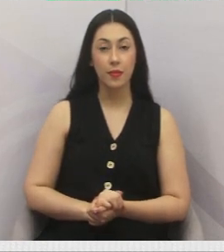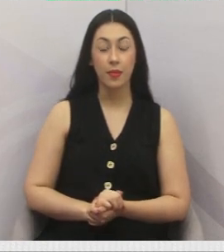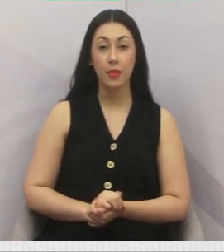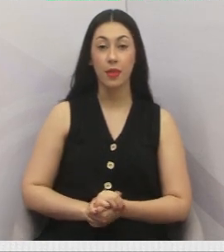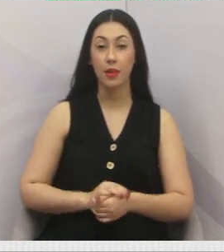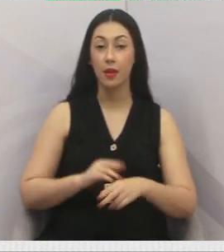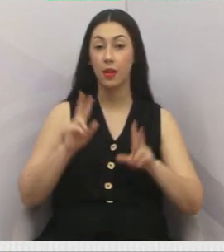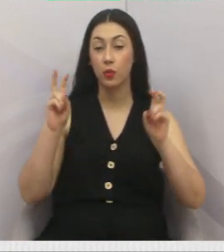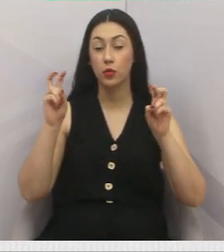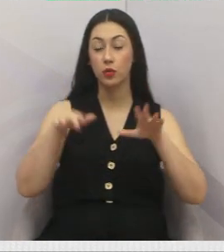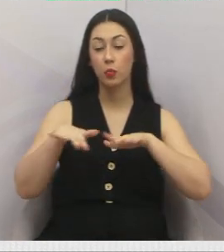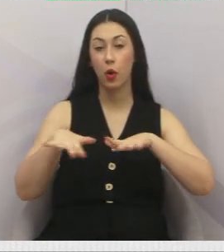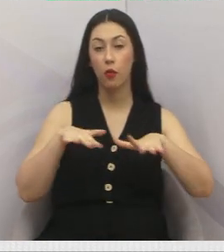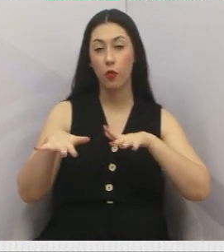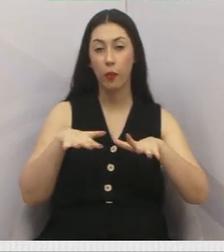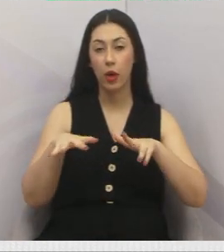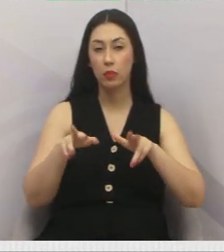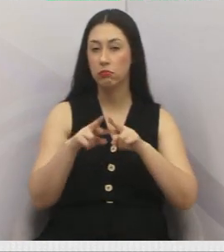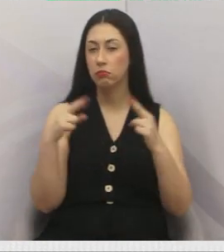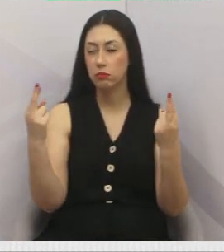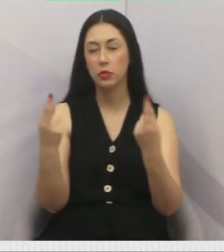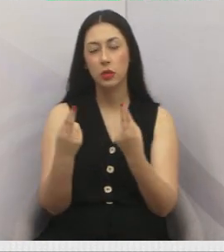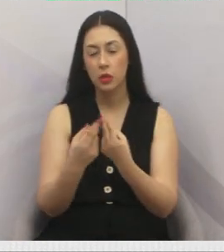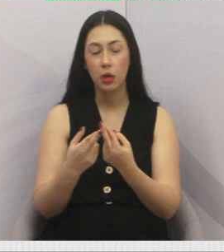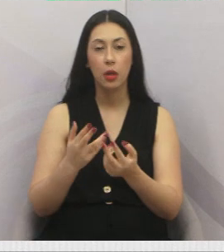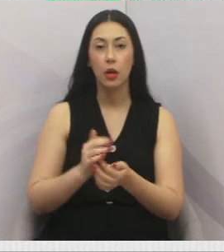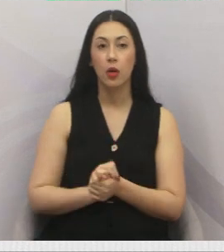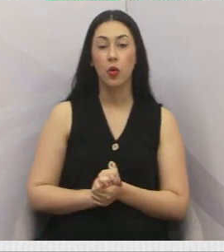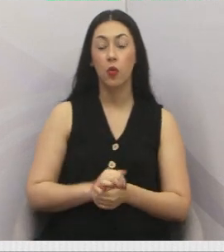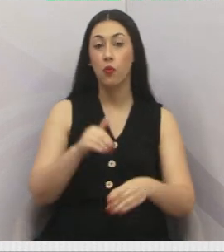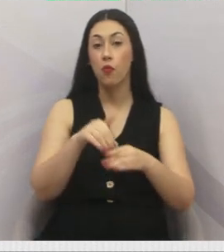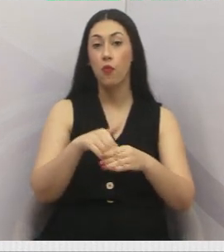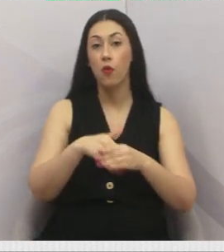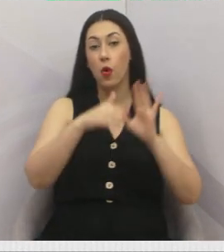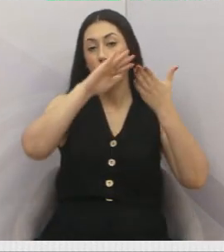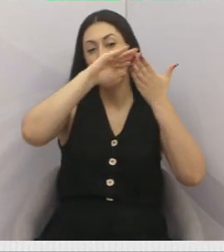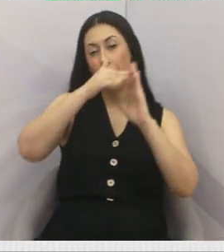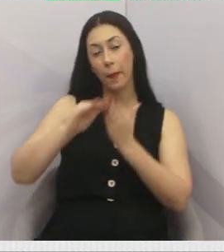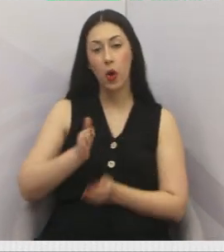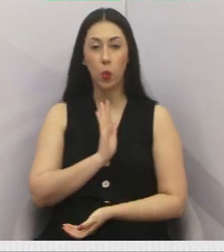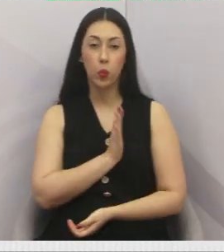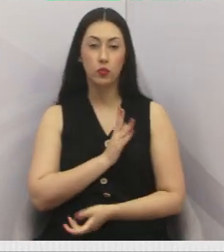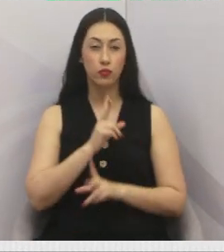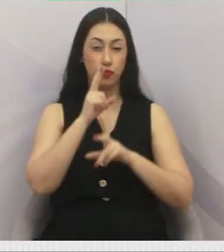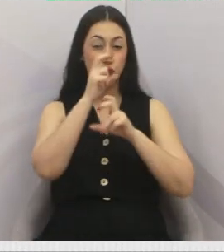Movimentos populares e ou coletivos. Um voto para Quilombo Coração Valente.